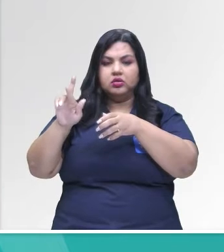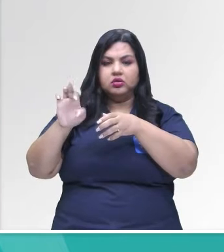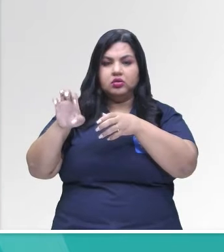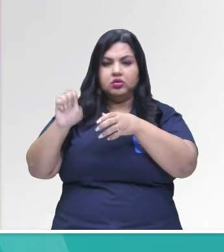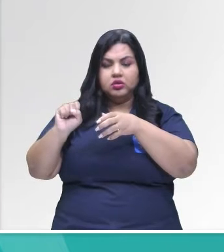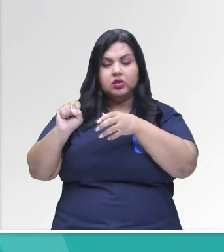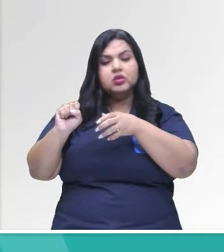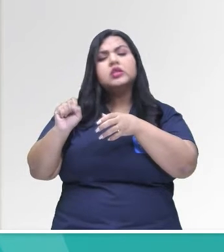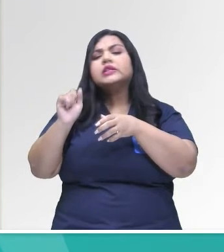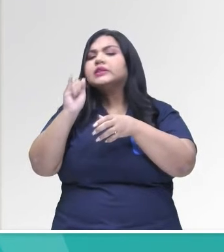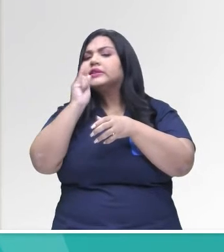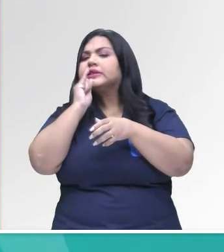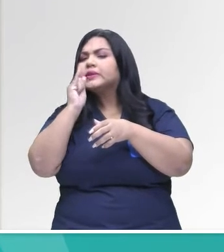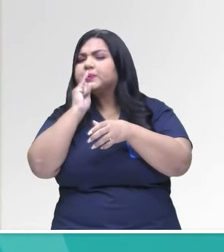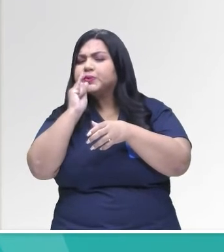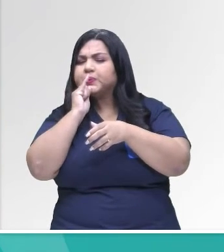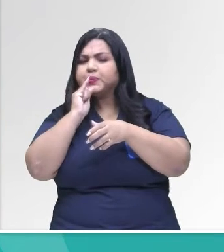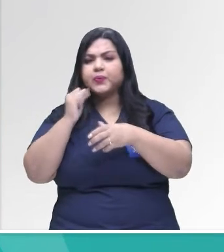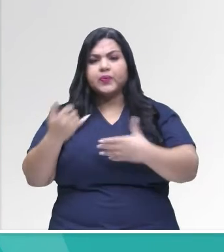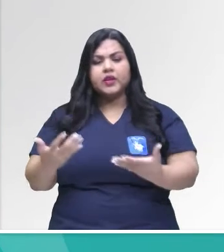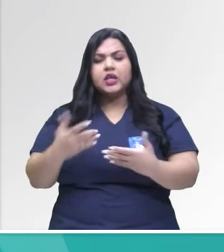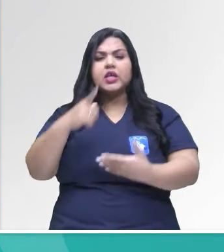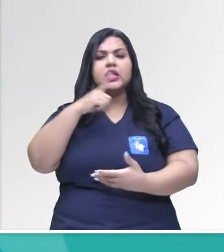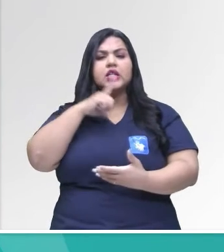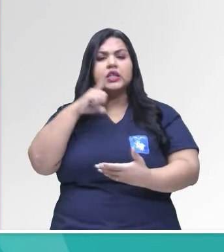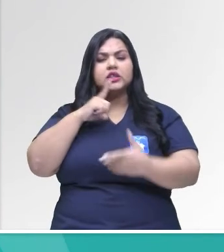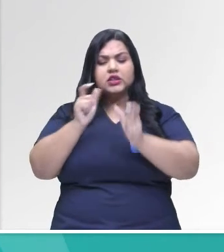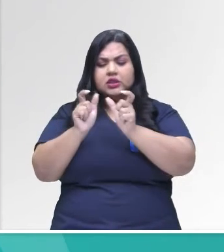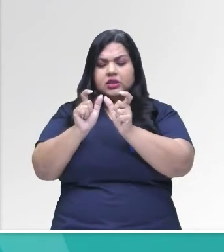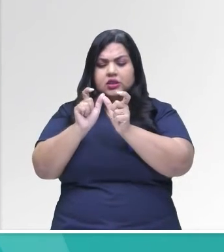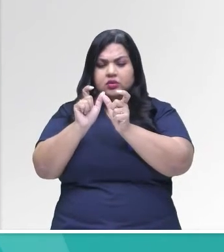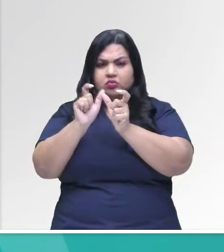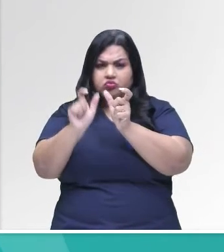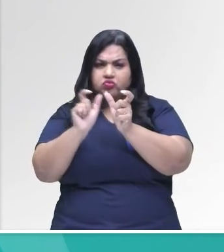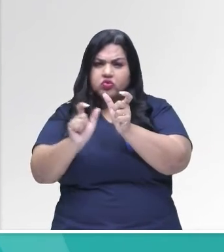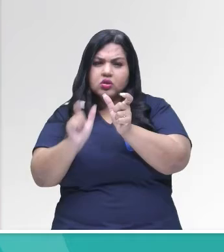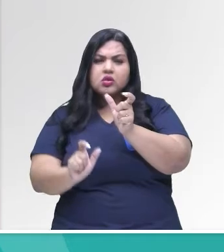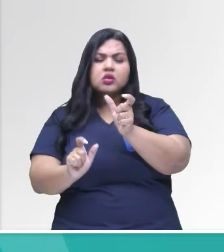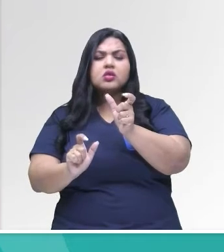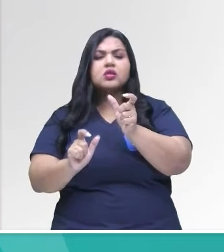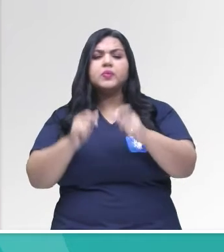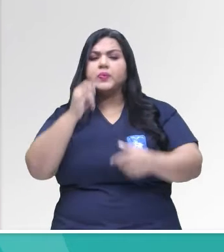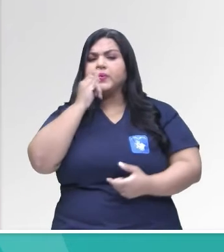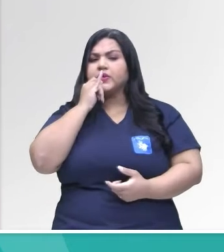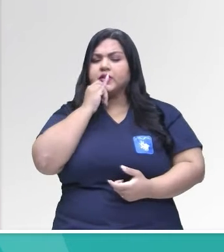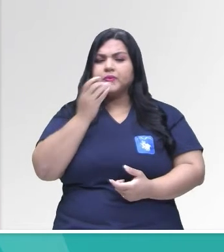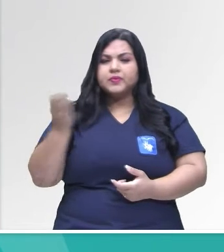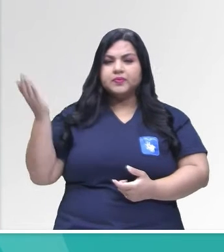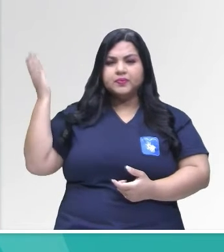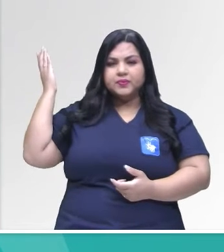que estão no particípio que têm essas terminações. Por exemplo,